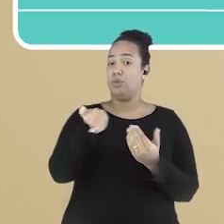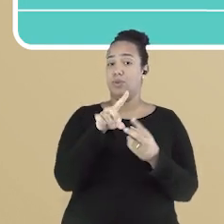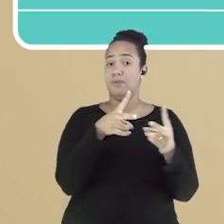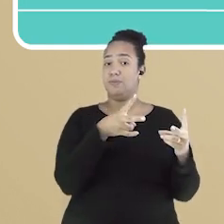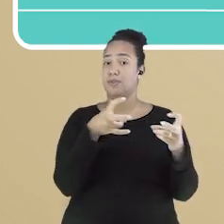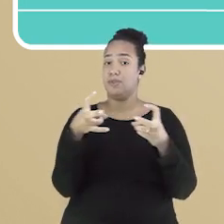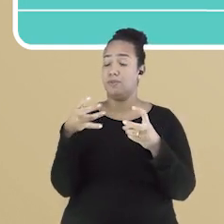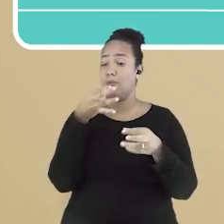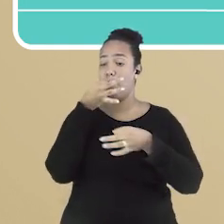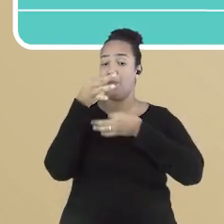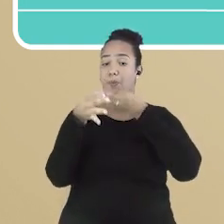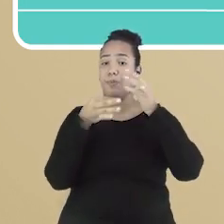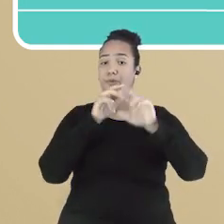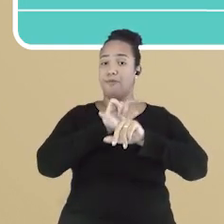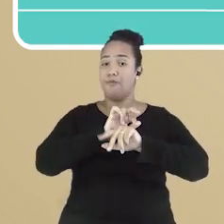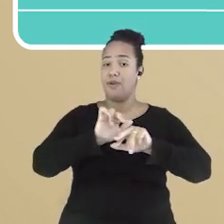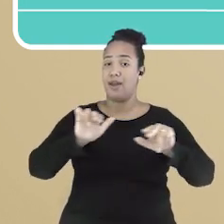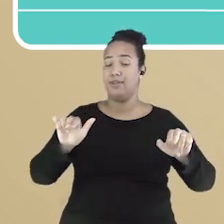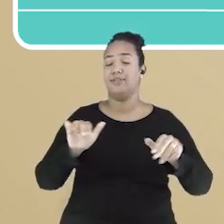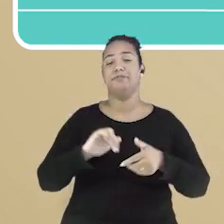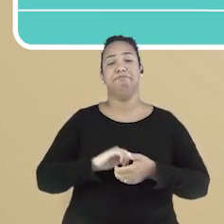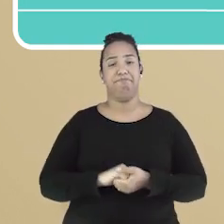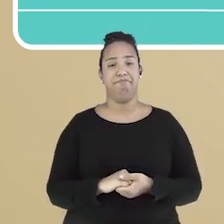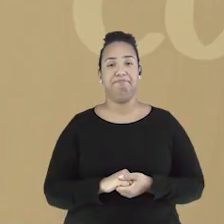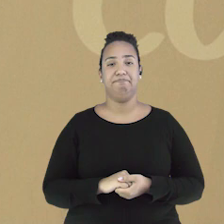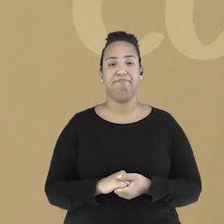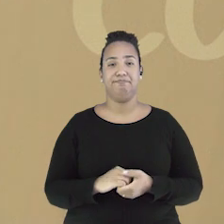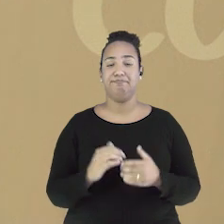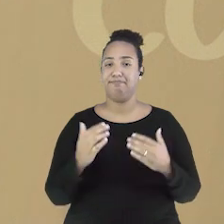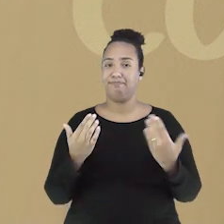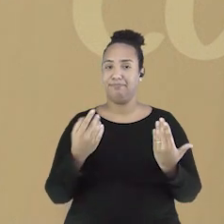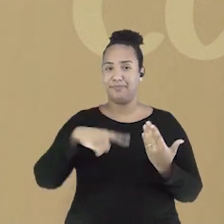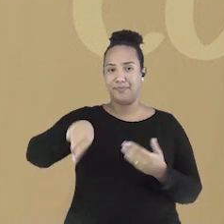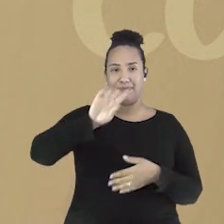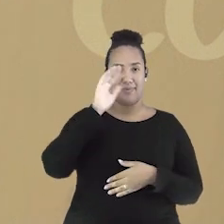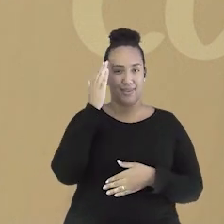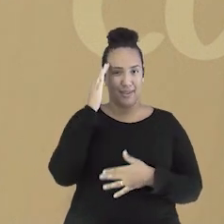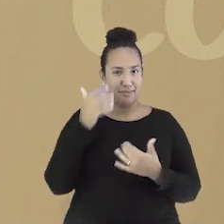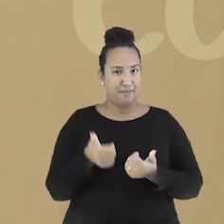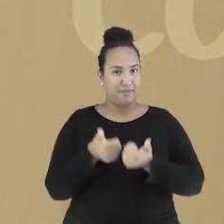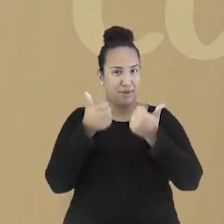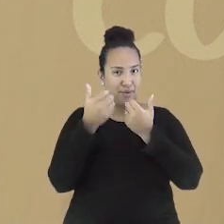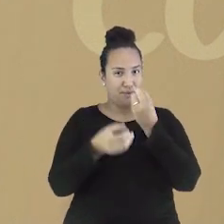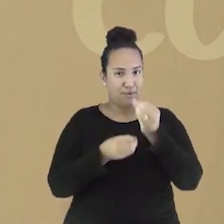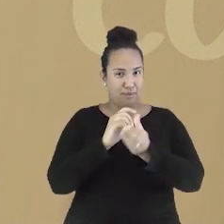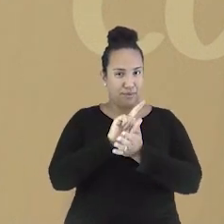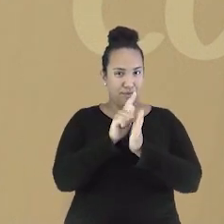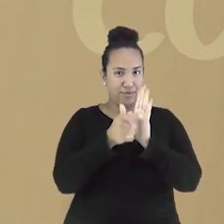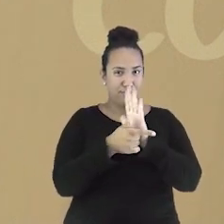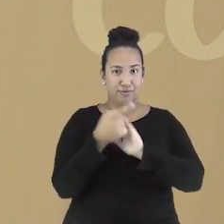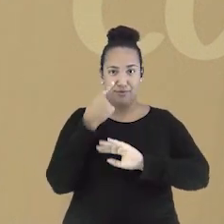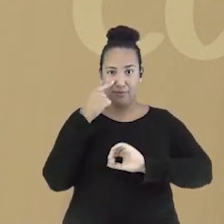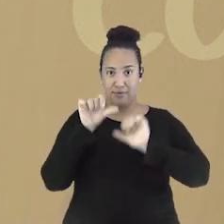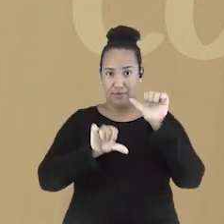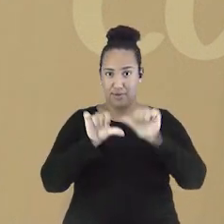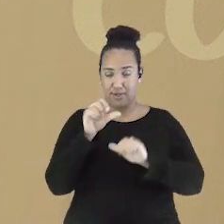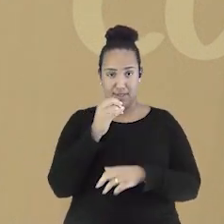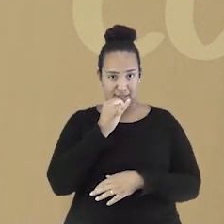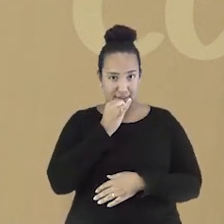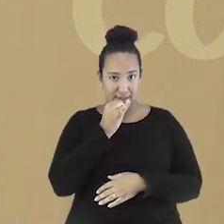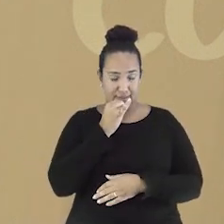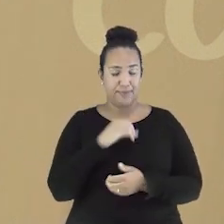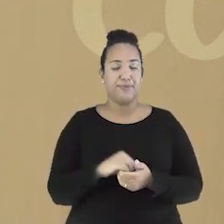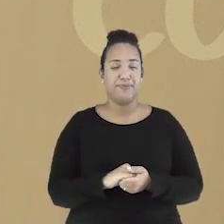entender diferentes pontos de vista sobre o mesmo assunto. Para entender melhor as características desse gênero, vamos analisar um